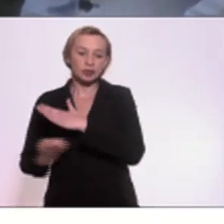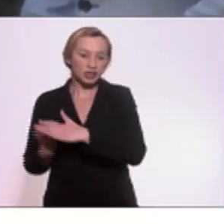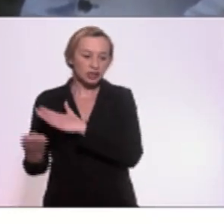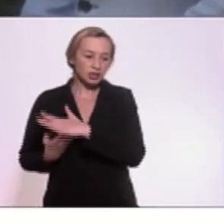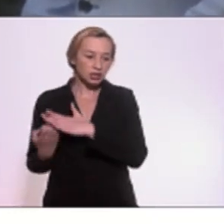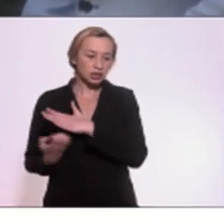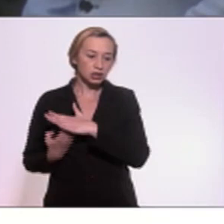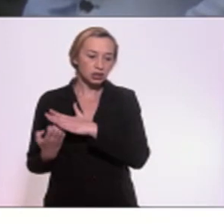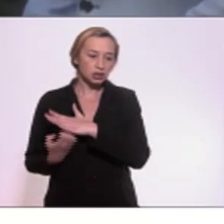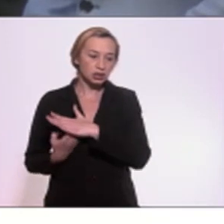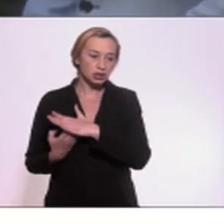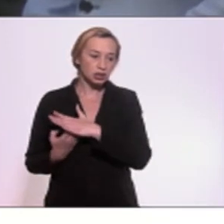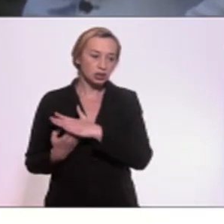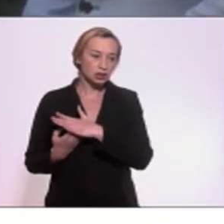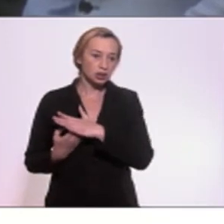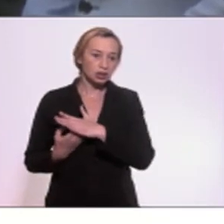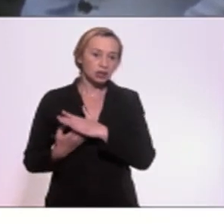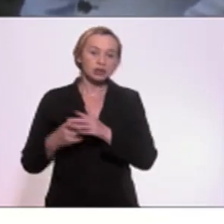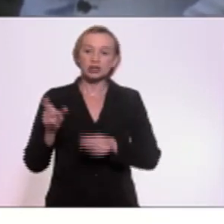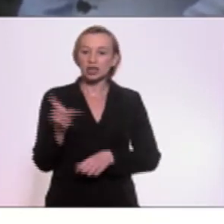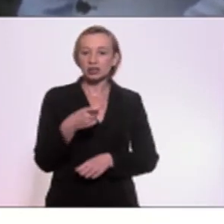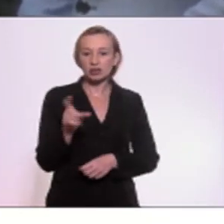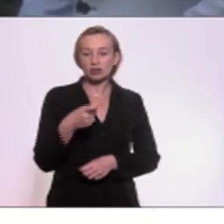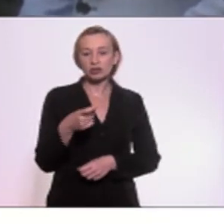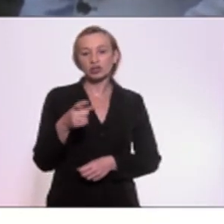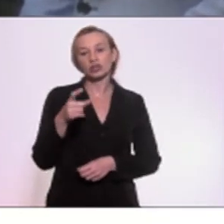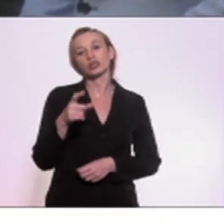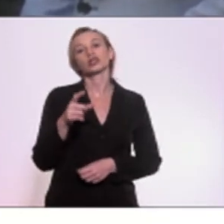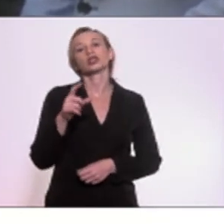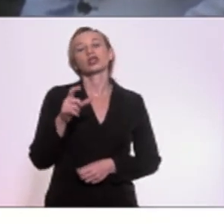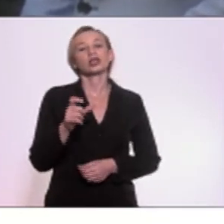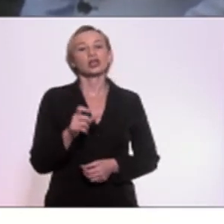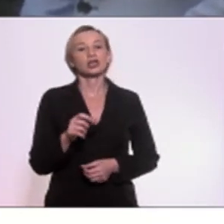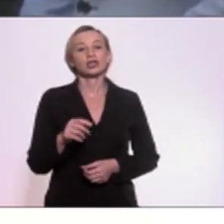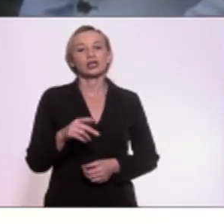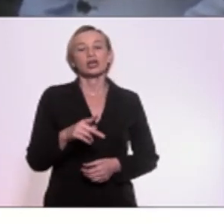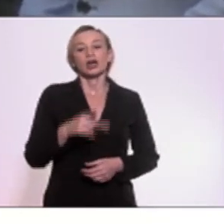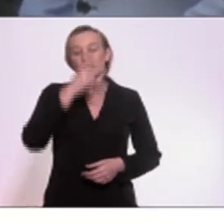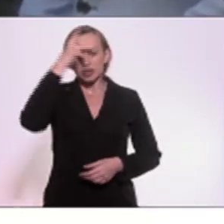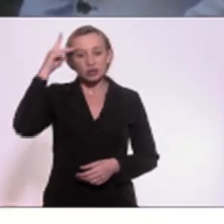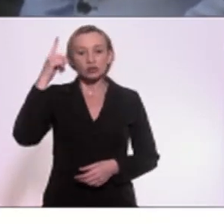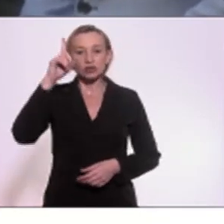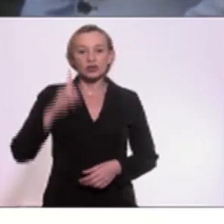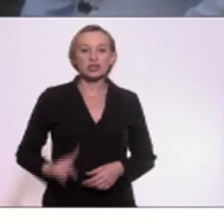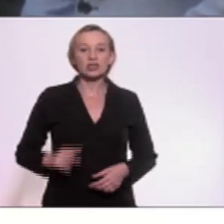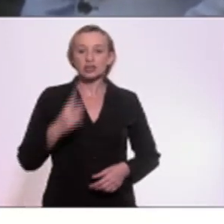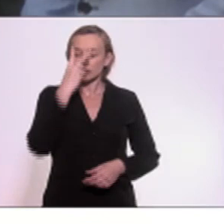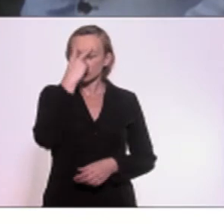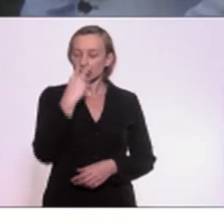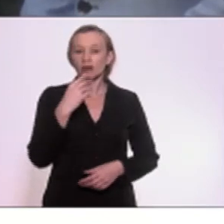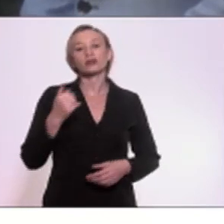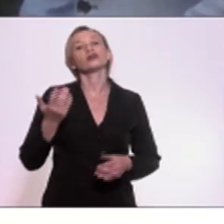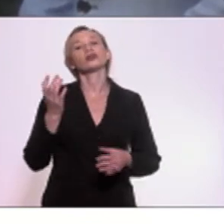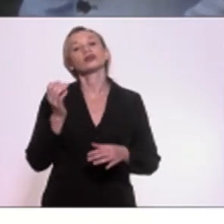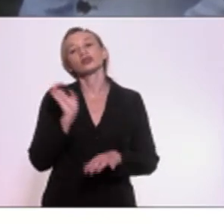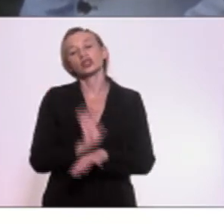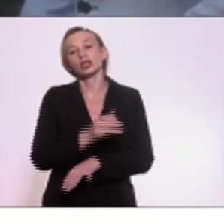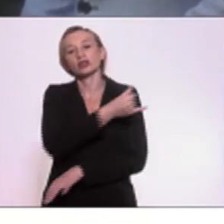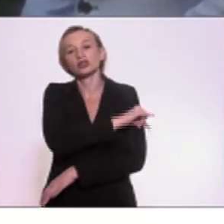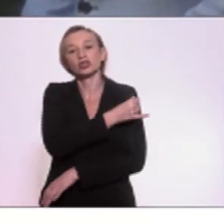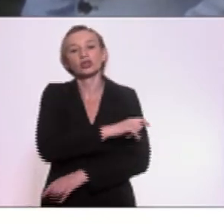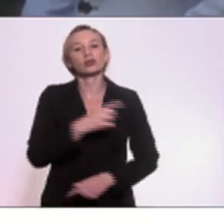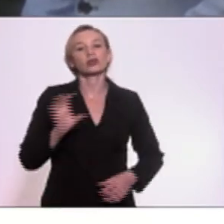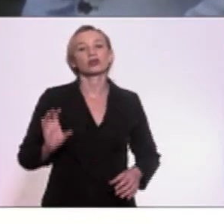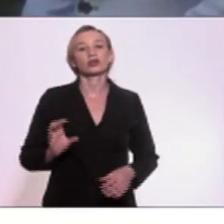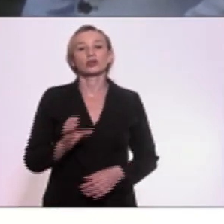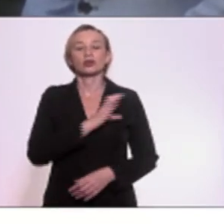adquirência de máquinas de cartão de crédito de débito adaptada para as pessoas com deficiência visual no Estado do Rio de Janeiro. Pareceres das comissões de Constituição e